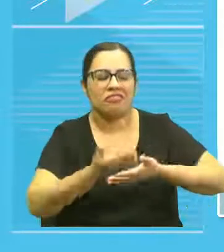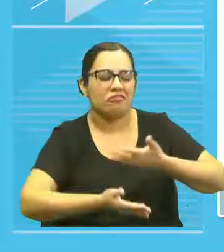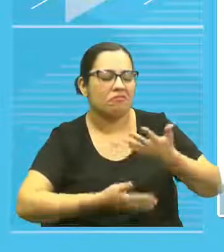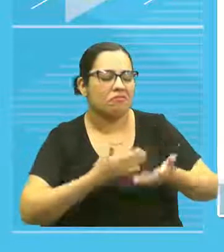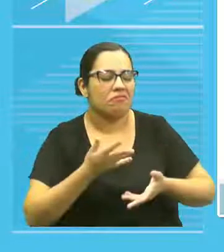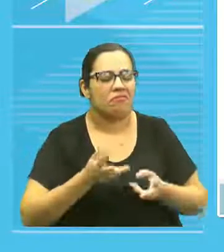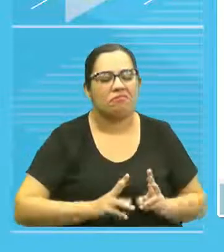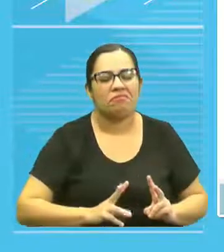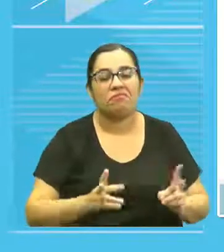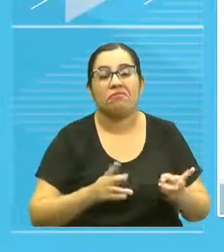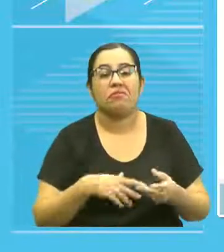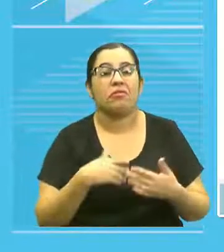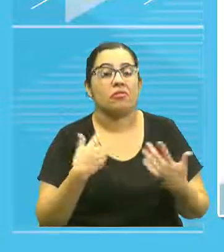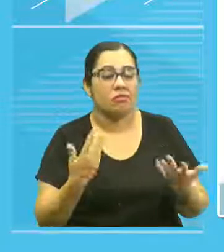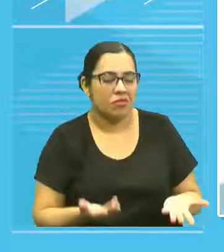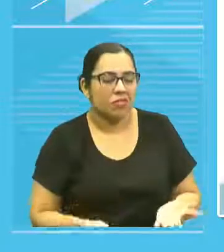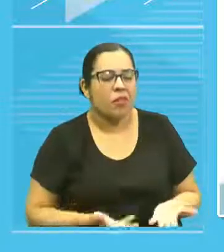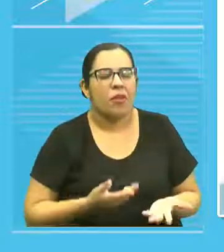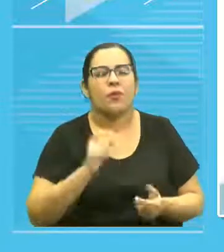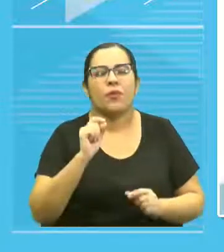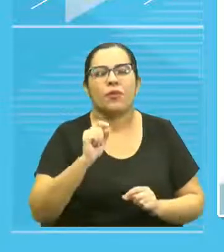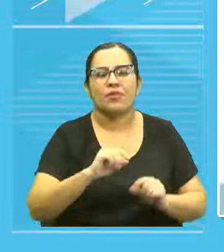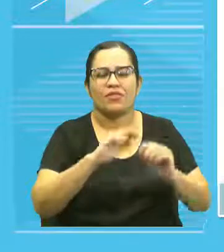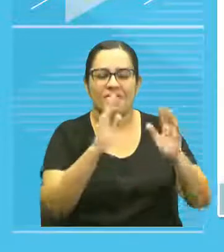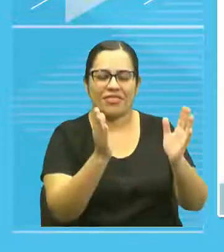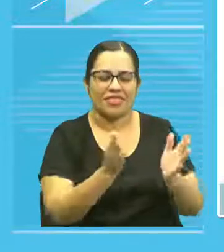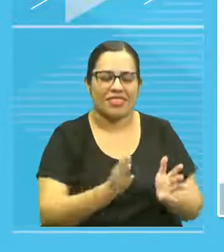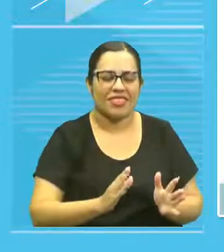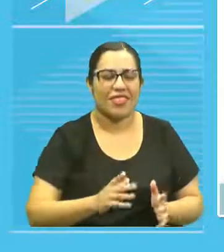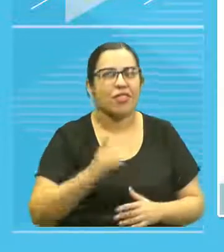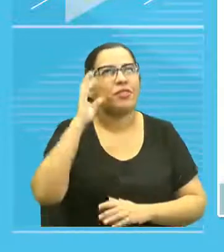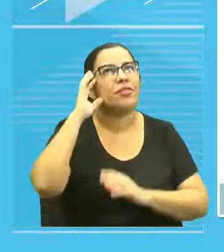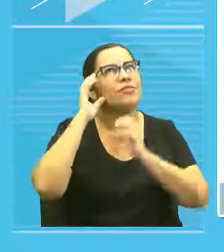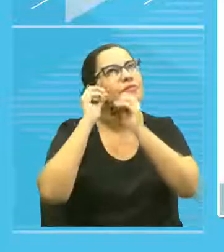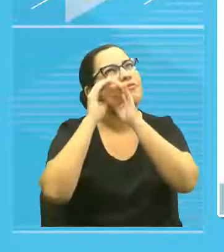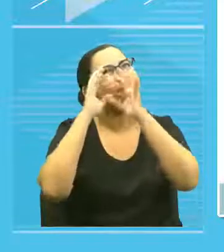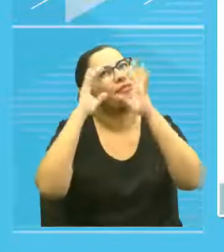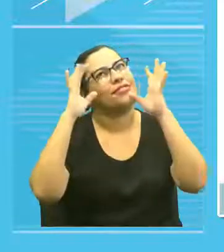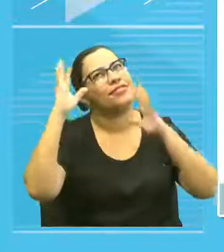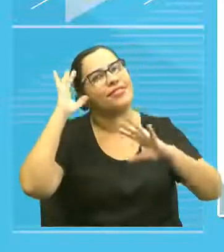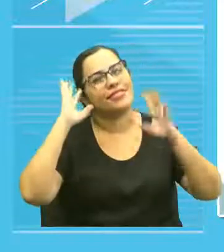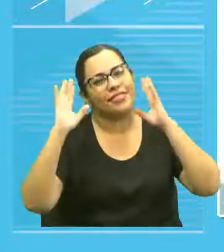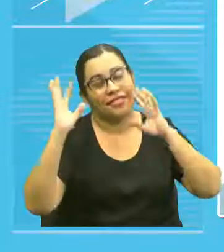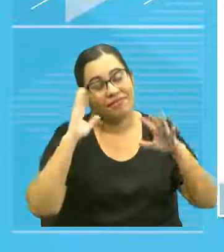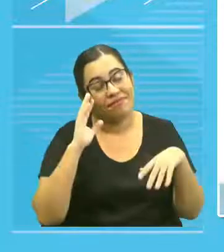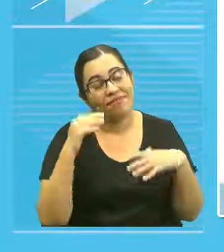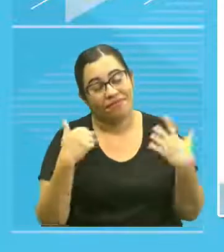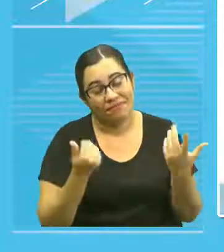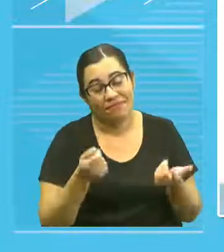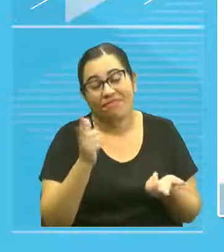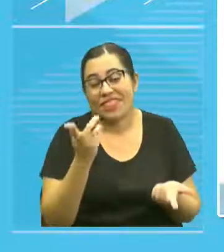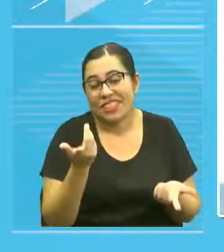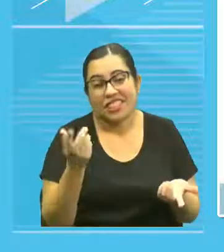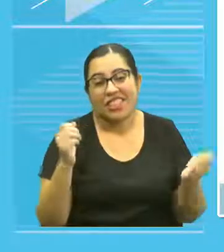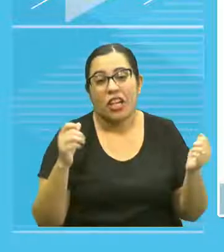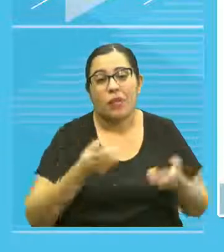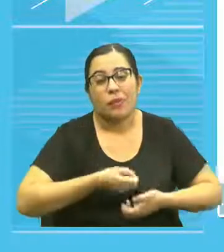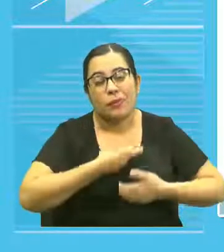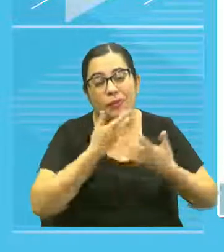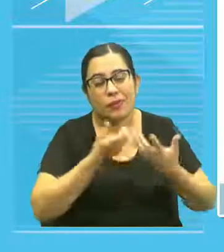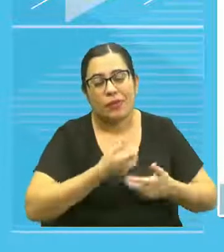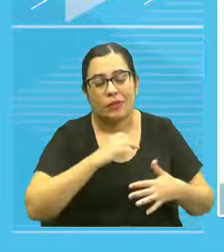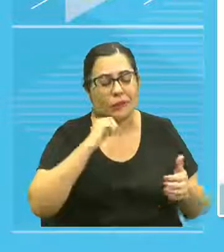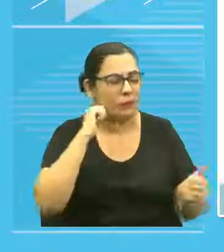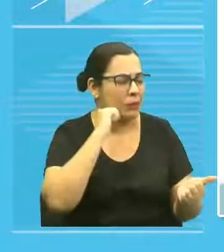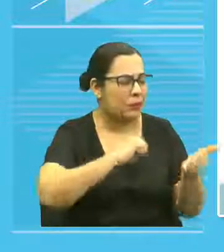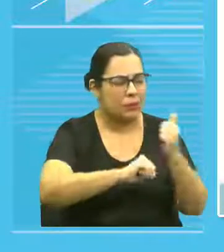tal zelo e sempre e tanto que antes é fácil maior encanto dele se Encante mais meu pensamento ó veja que essa poesia